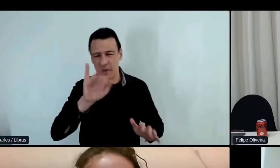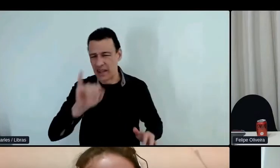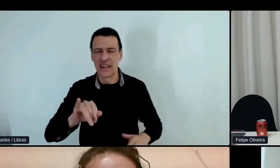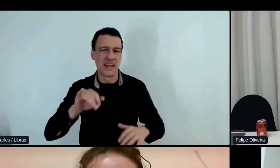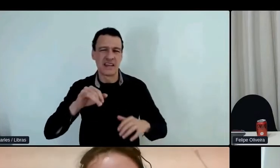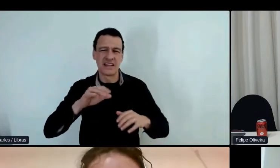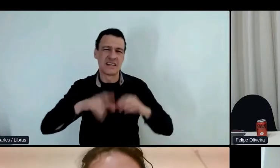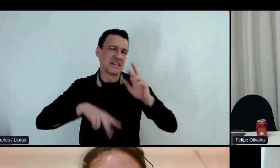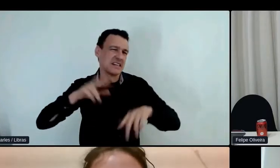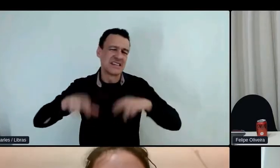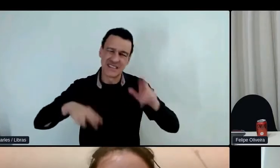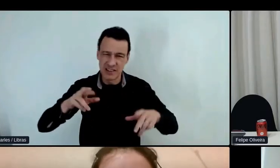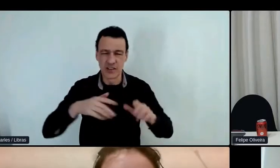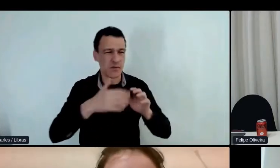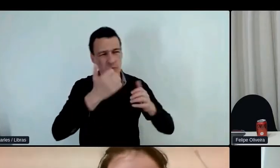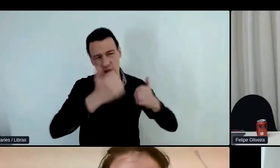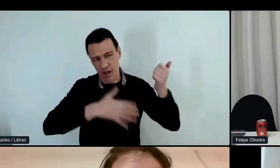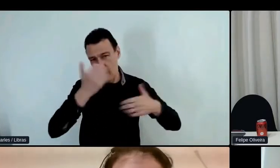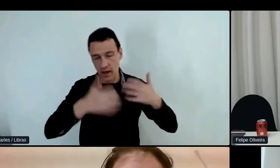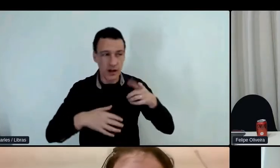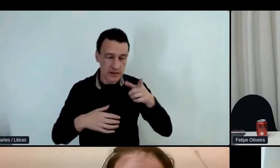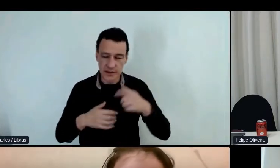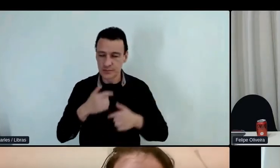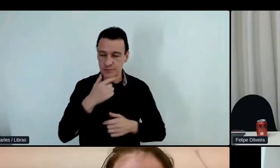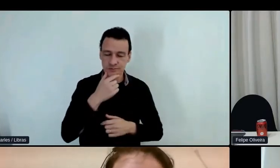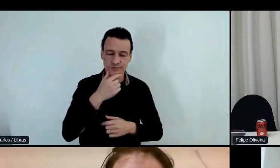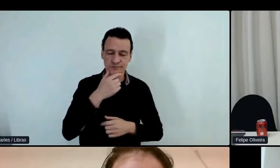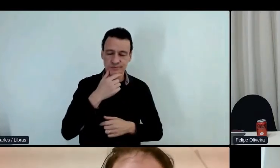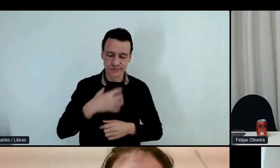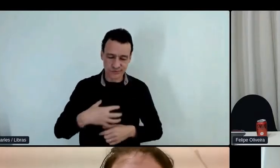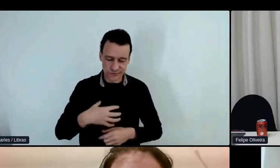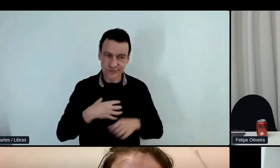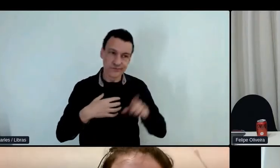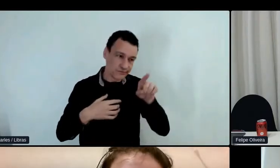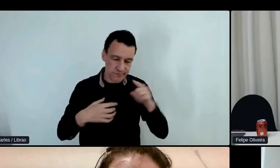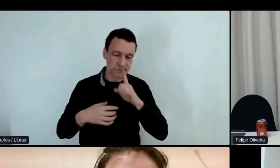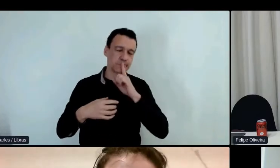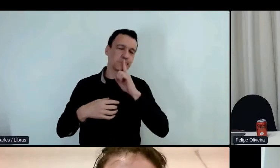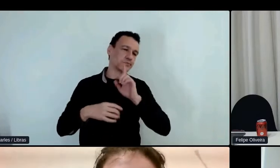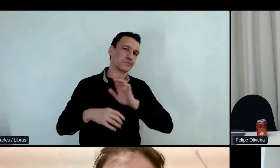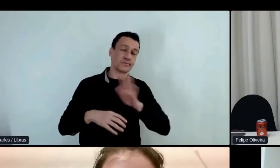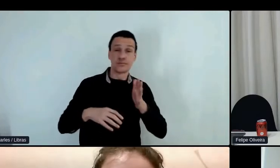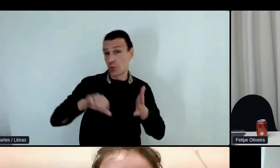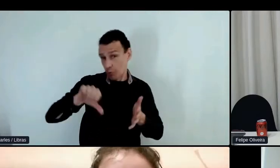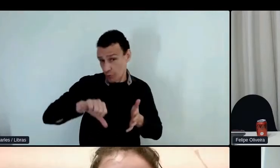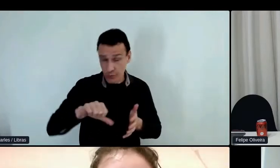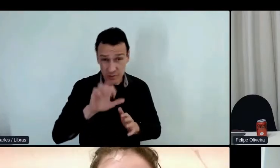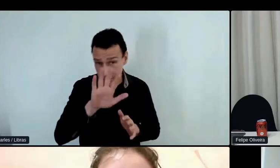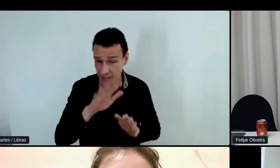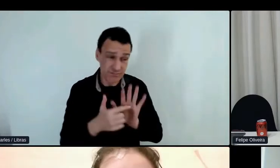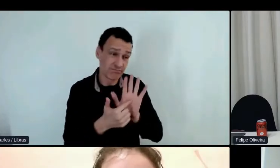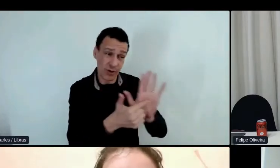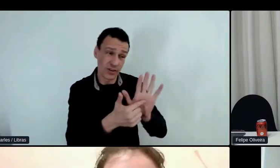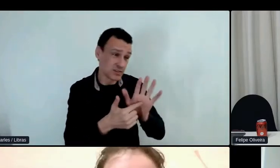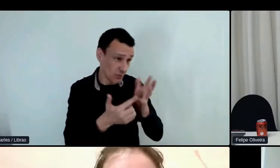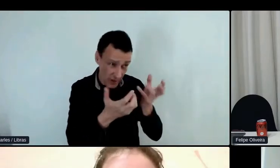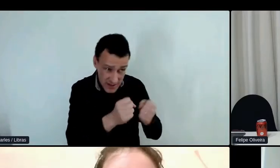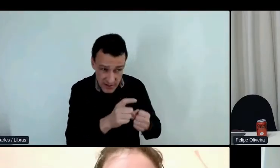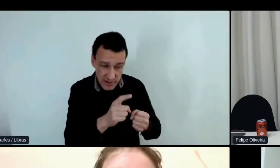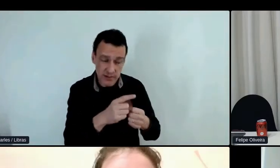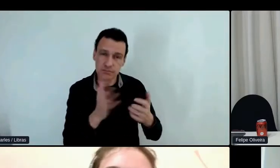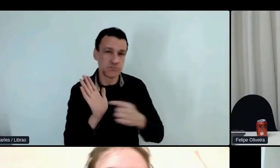aí eu já começava, né, com as 500 legislações, chamava a Convenção das Pessoas com Deficiência, chamava também